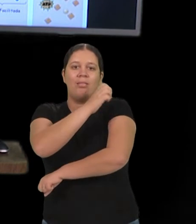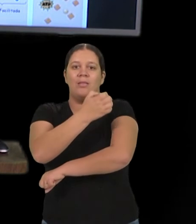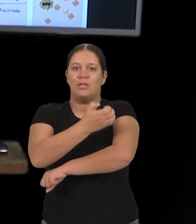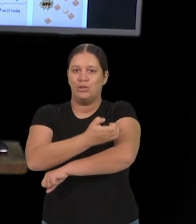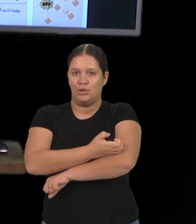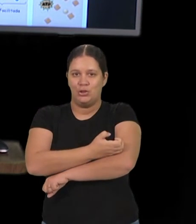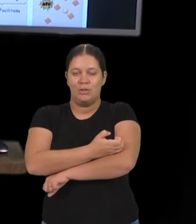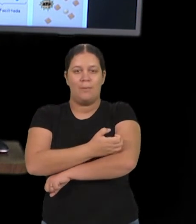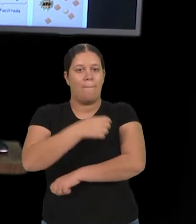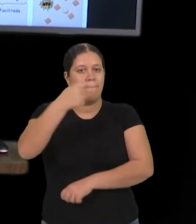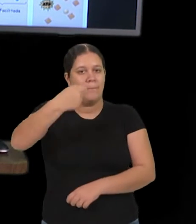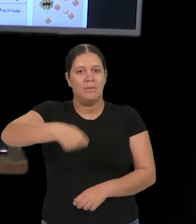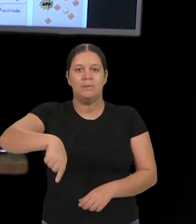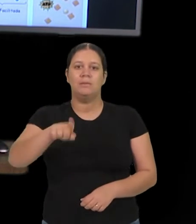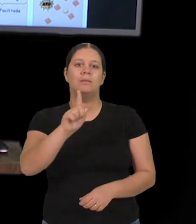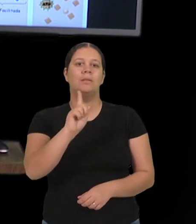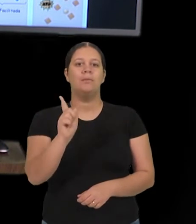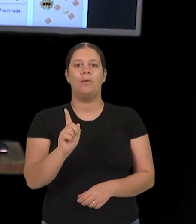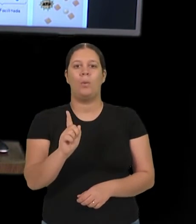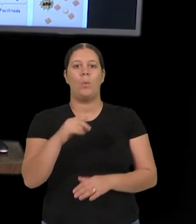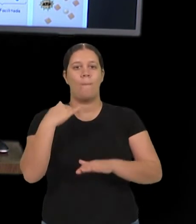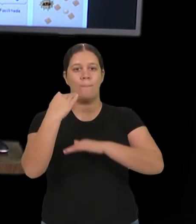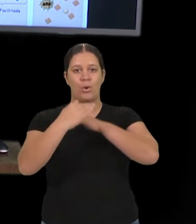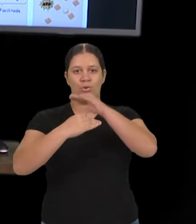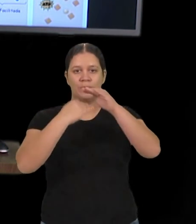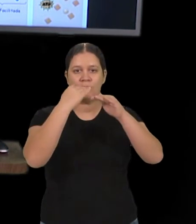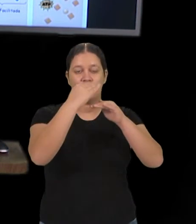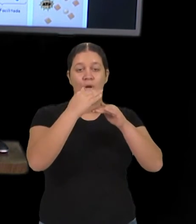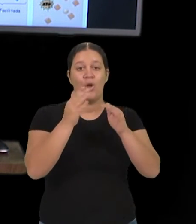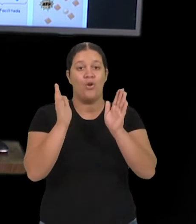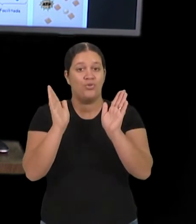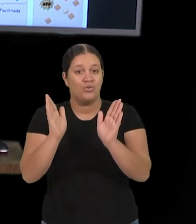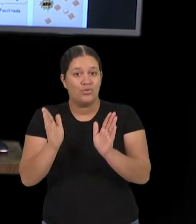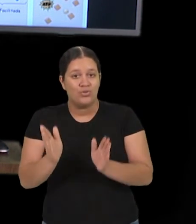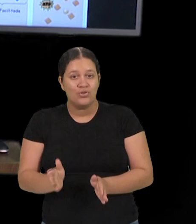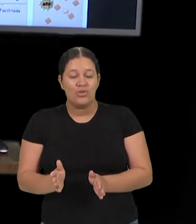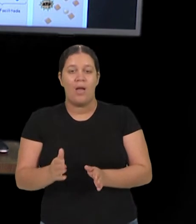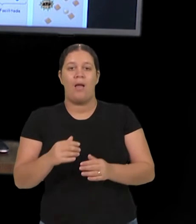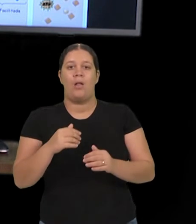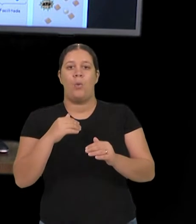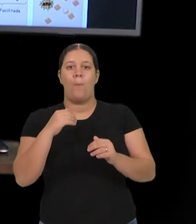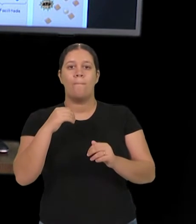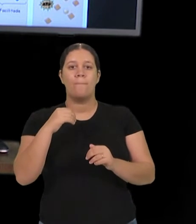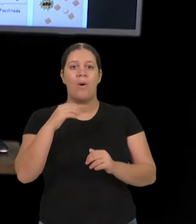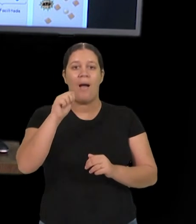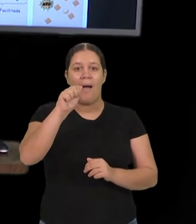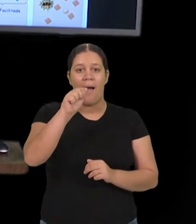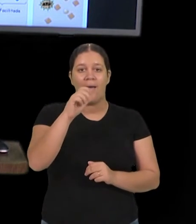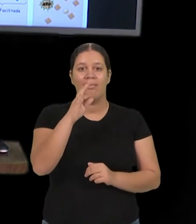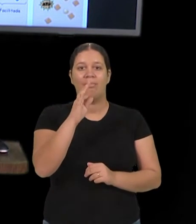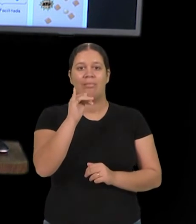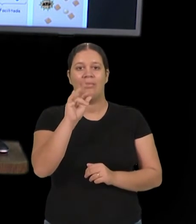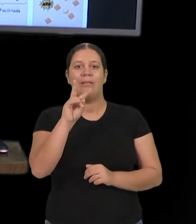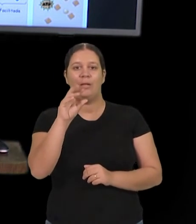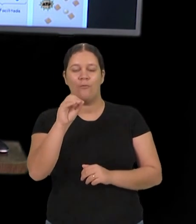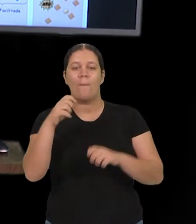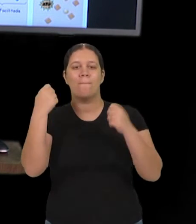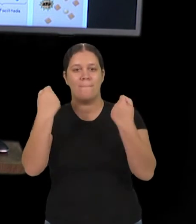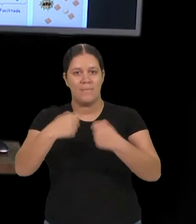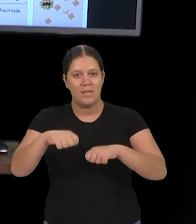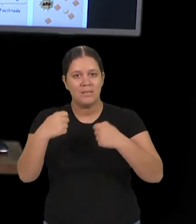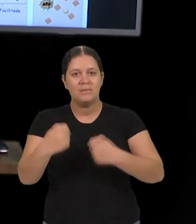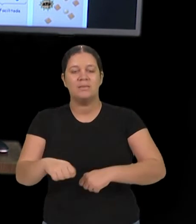não tem ATP envolvida no processo, tá? Enquanto transporte ativo, esse sim, é um transporte